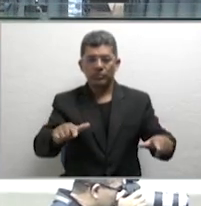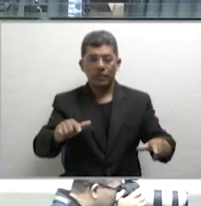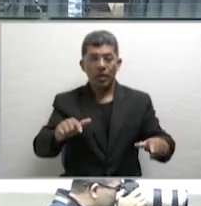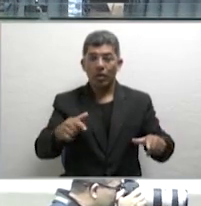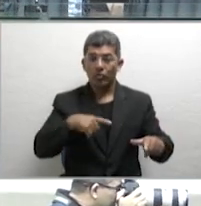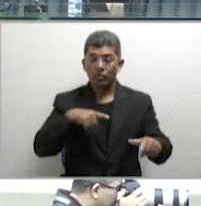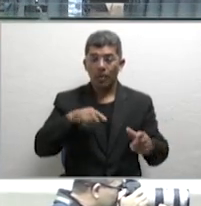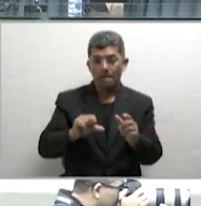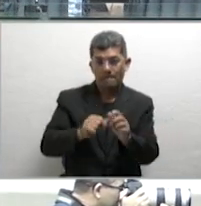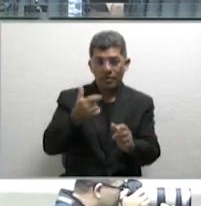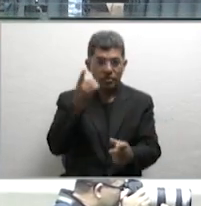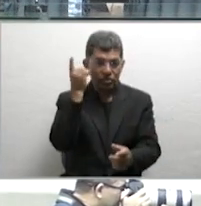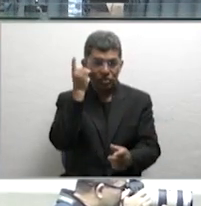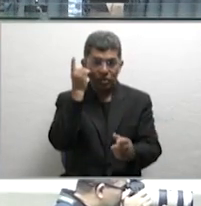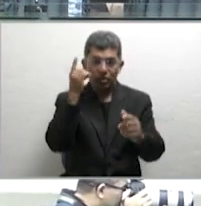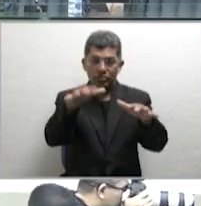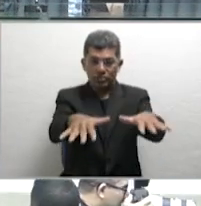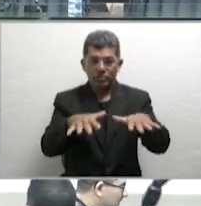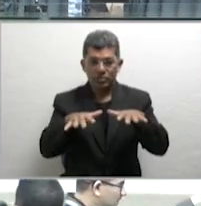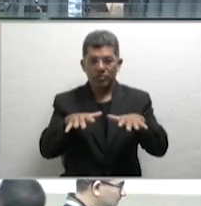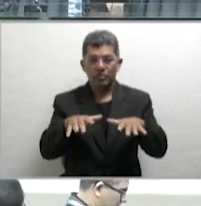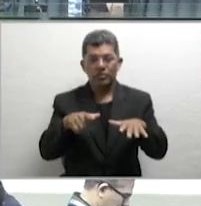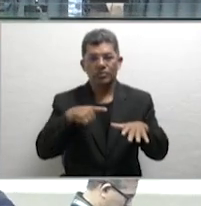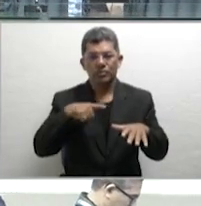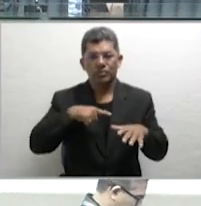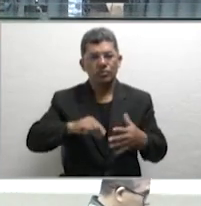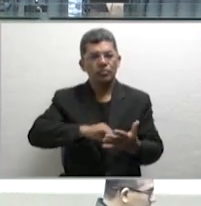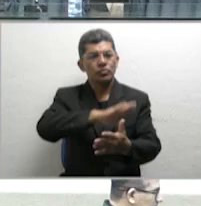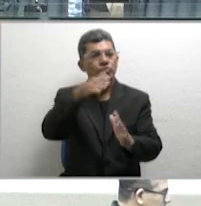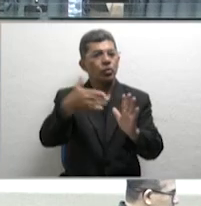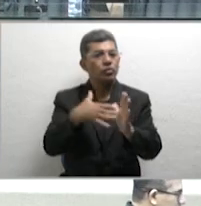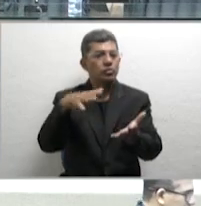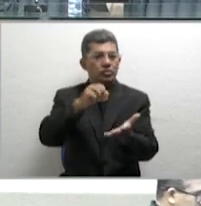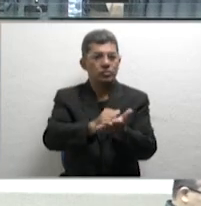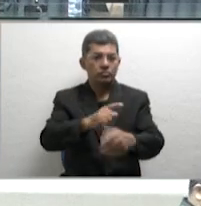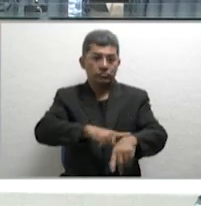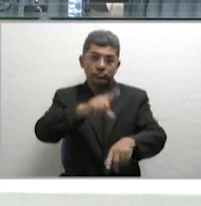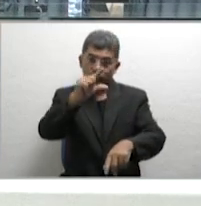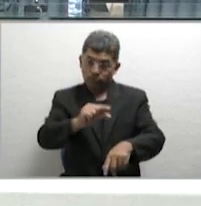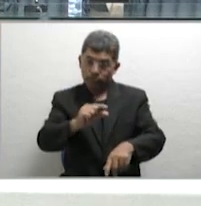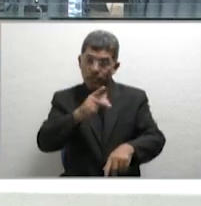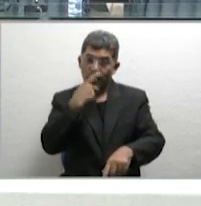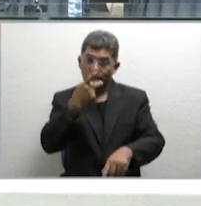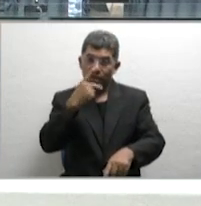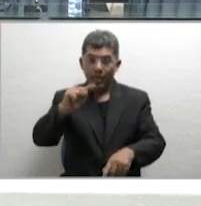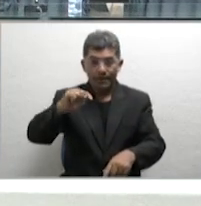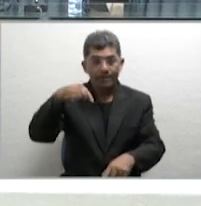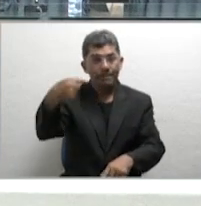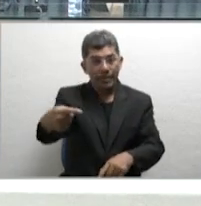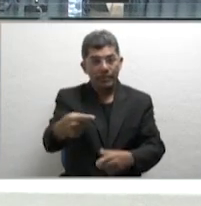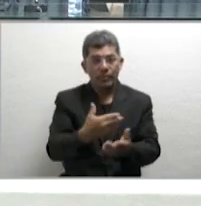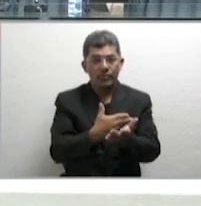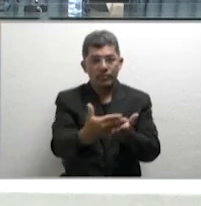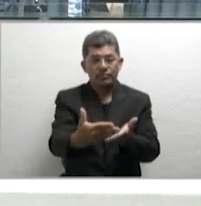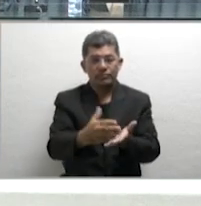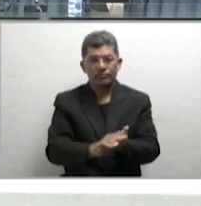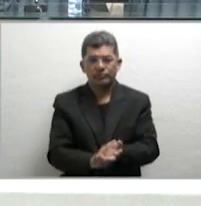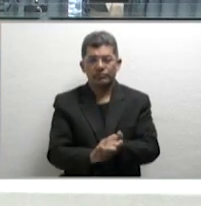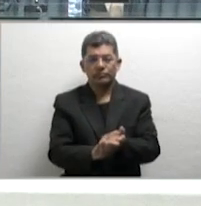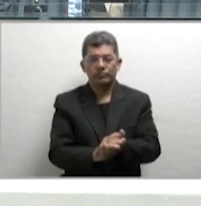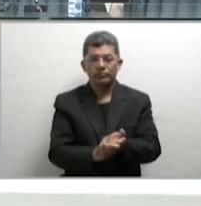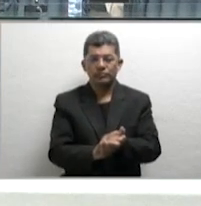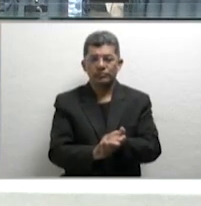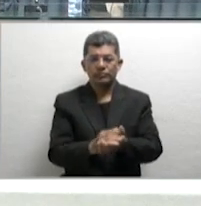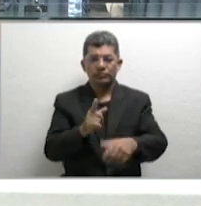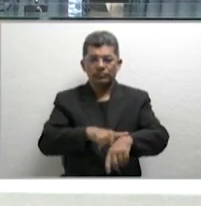o nosso primeiro dia de plenário, a gente está deixando todos os oradores inscritos no pequeno expediente se pronunciarem, logo após nós iniciaremos o grande